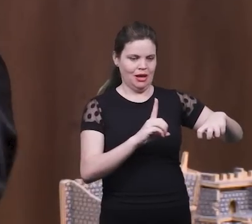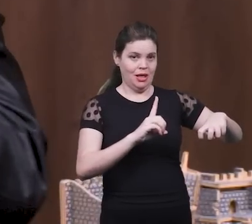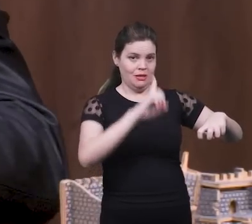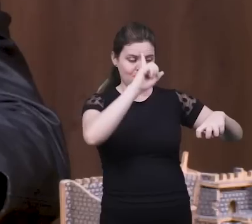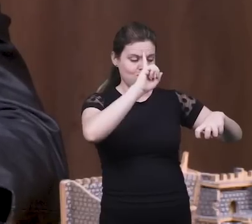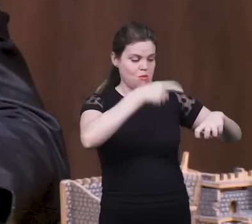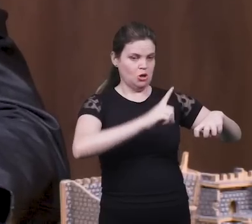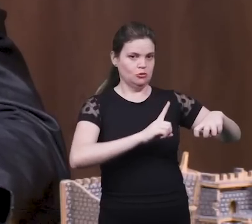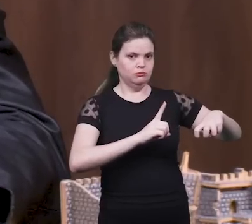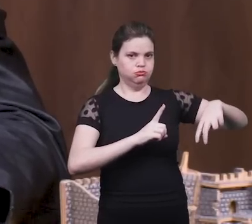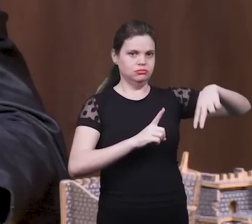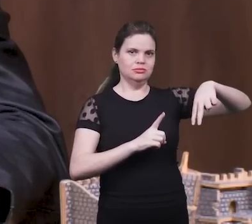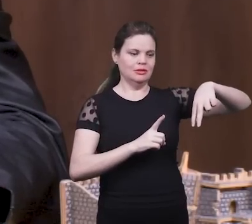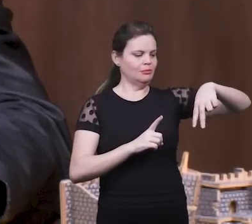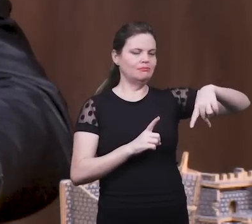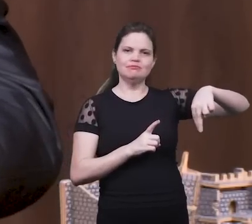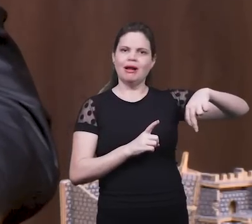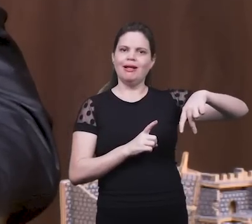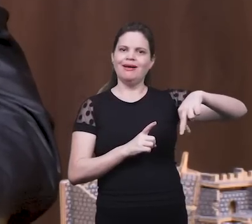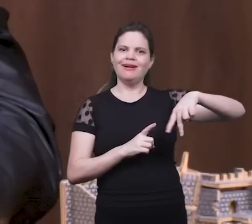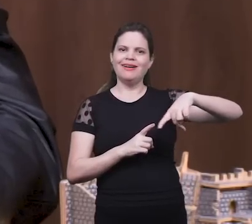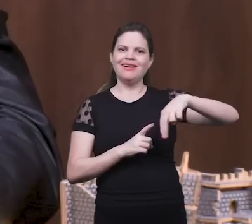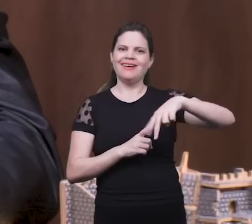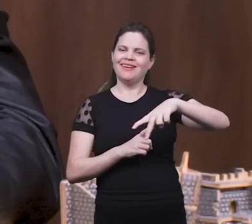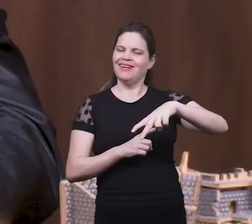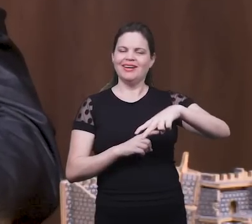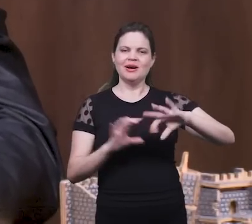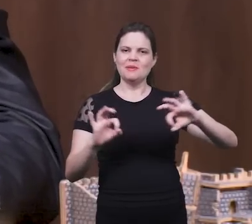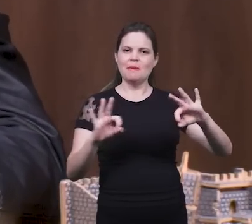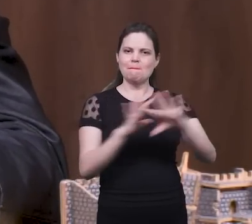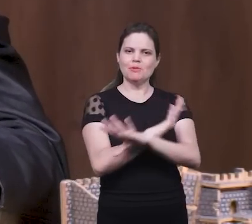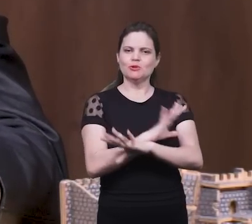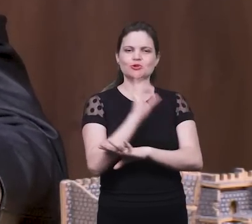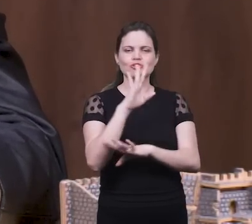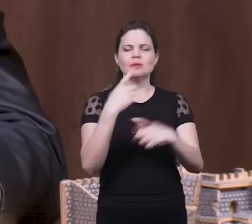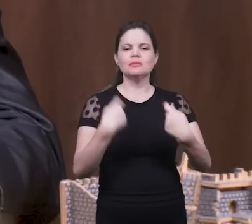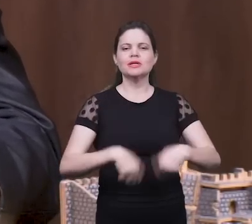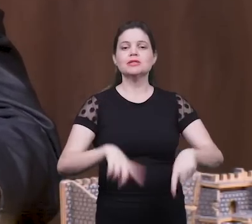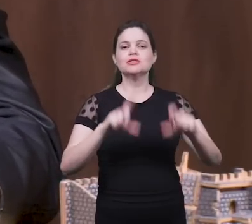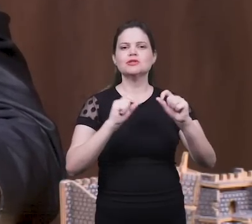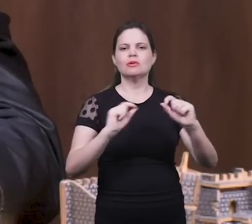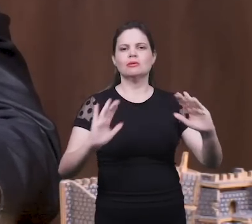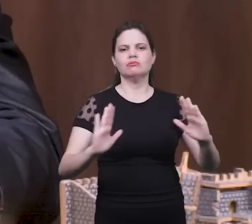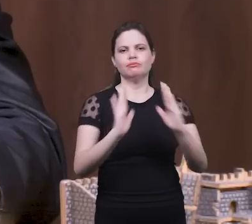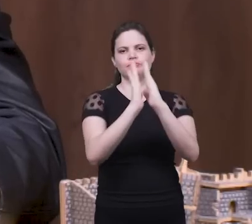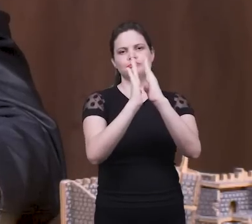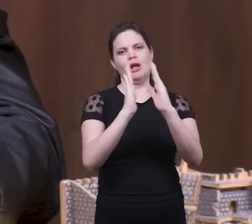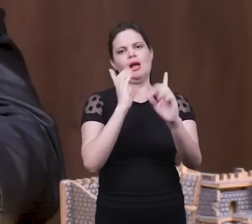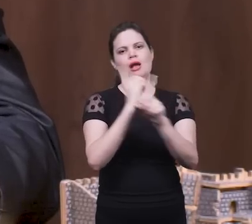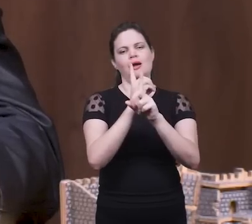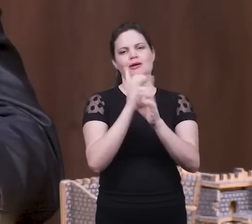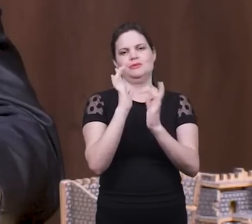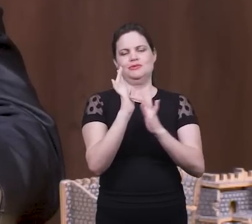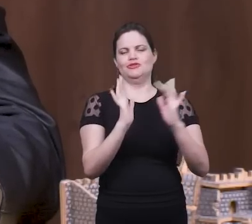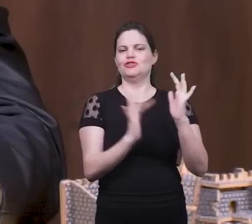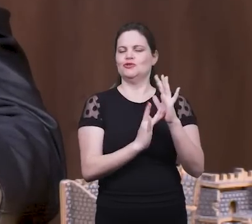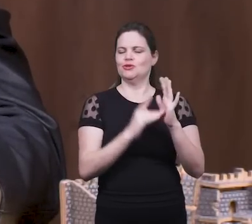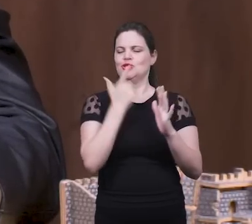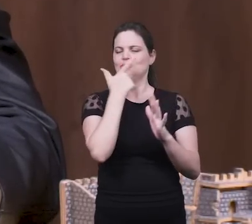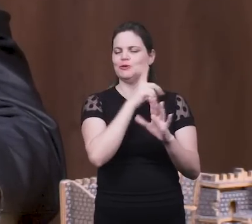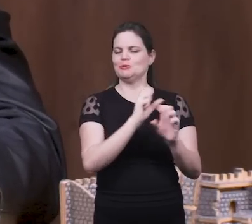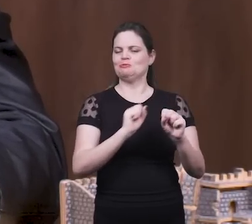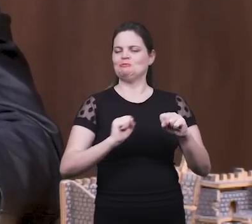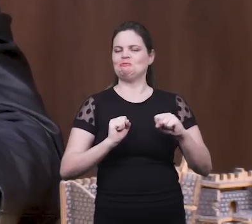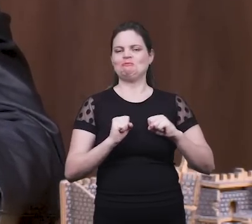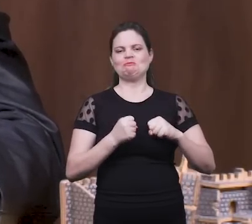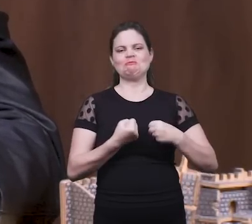foi o suficiente para ele recobrar ali as suas forças, para ele se colocar de pé, para